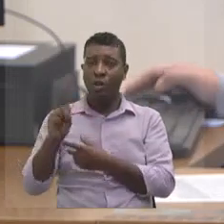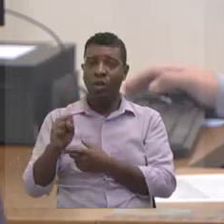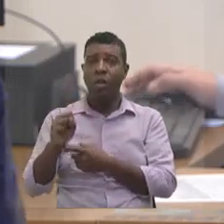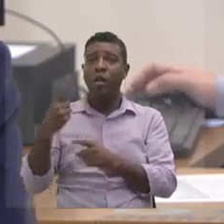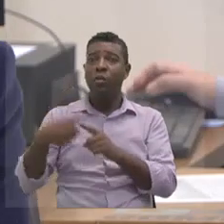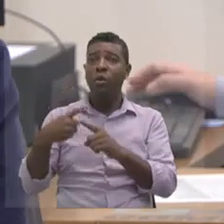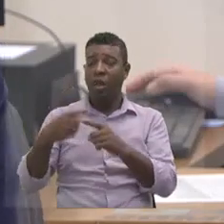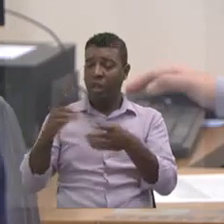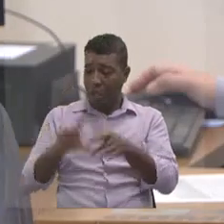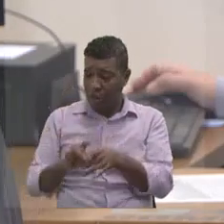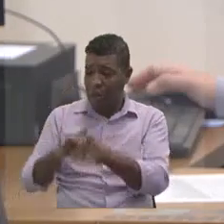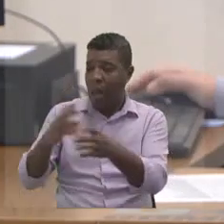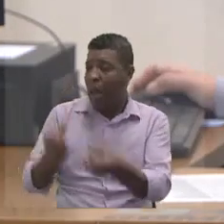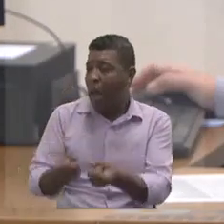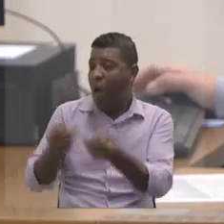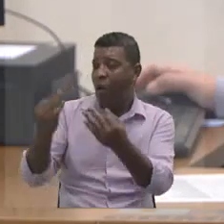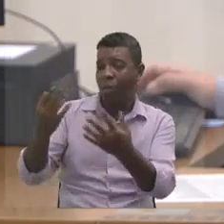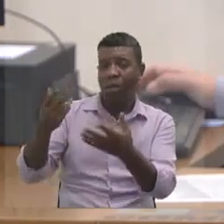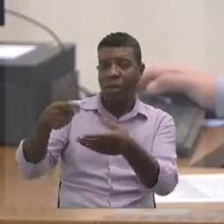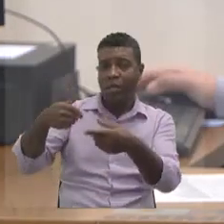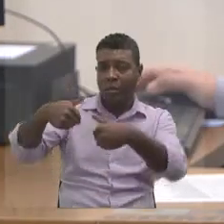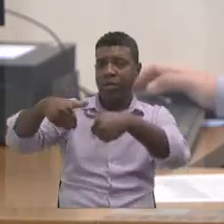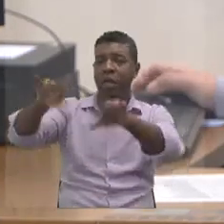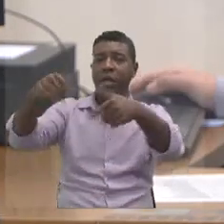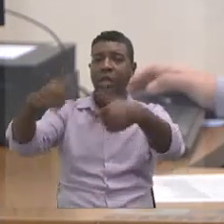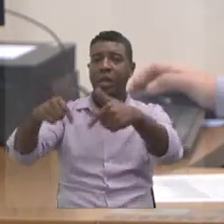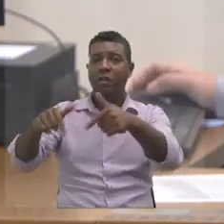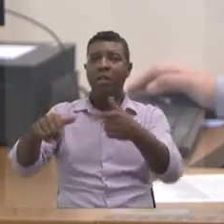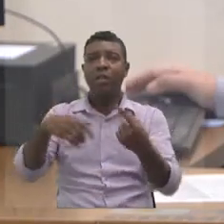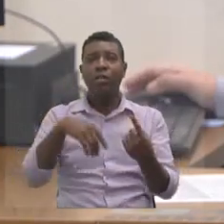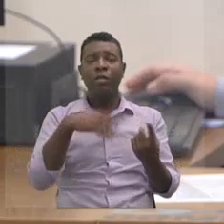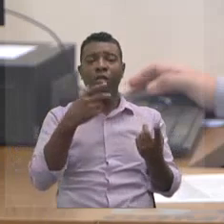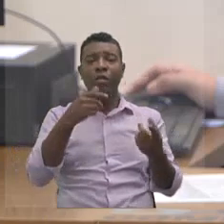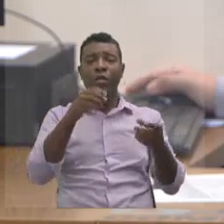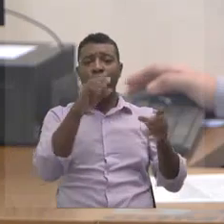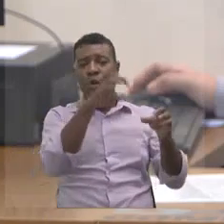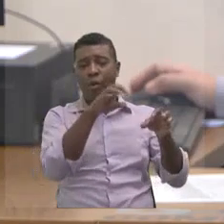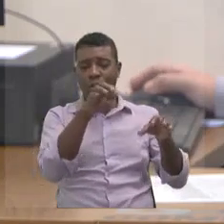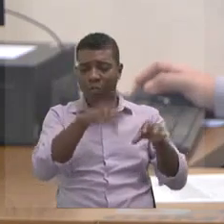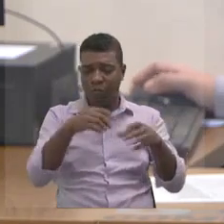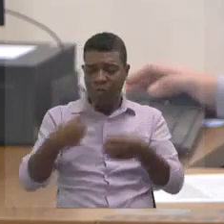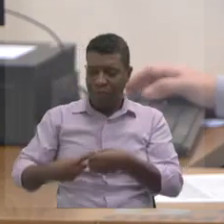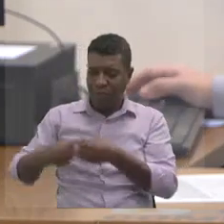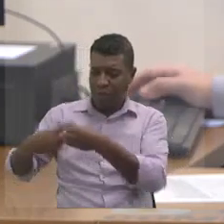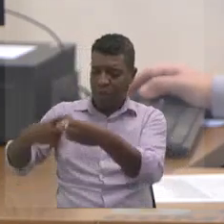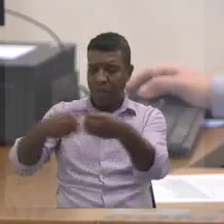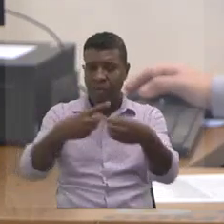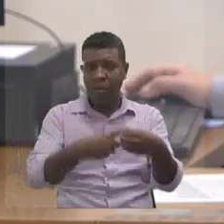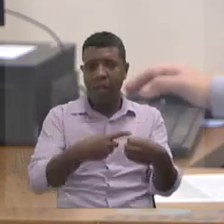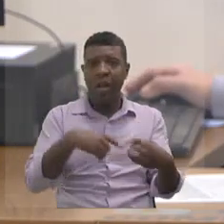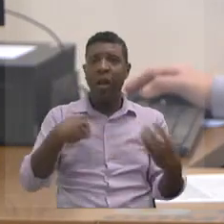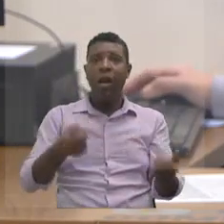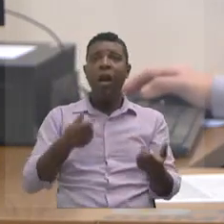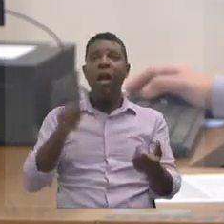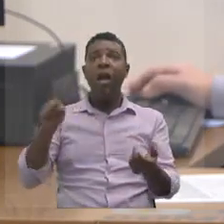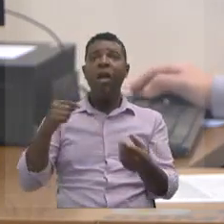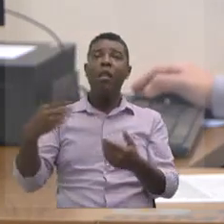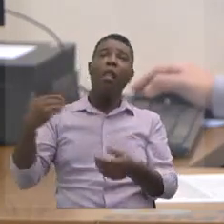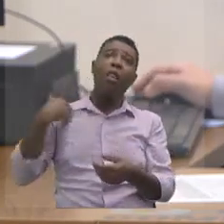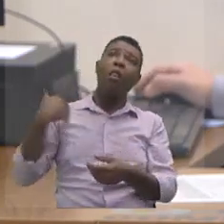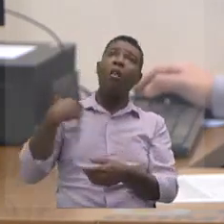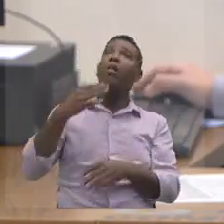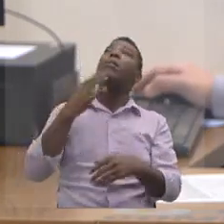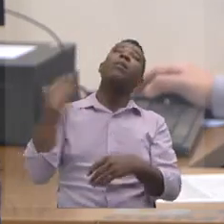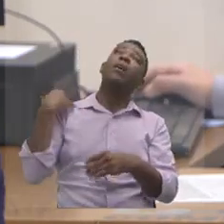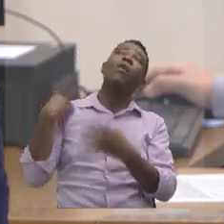Sem Peixes Dom Silvério ponte nova e o Gilmar fica me cobrando lá Santa Cruz Escalvado para ver se a gente tem uma